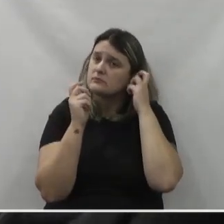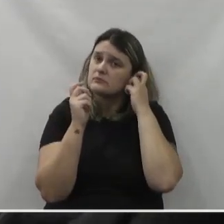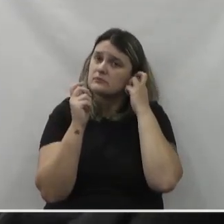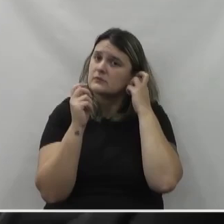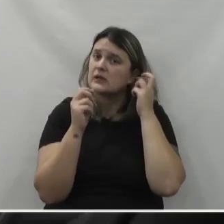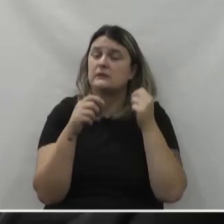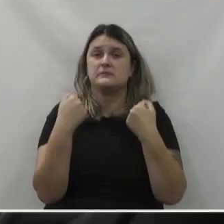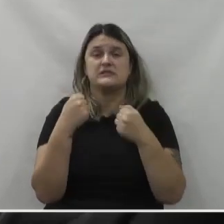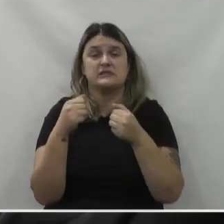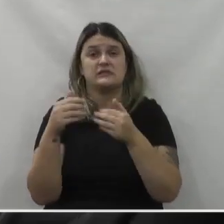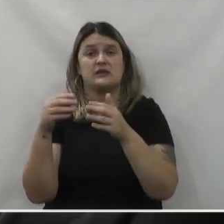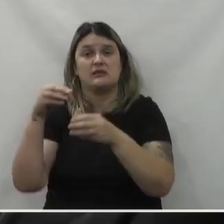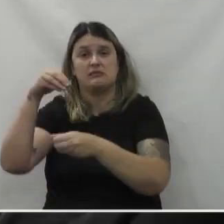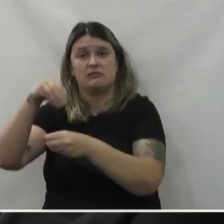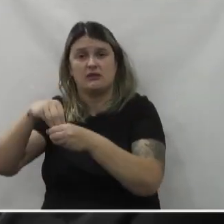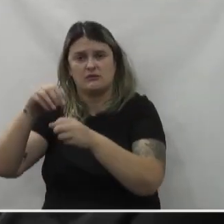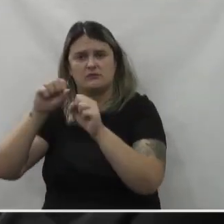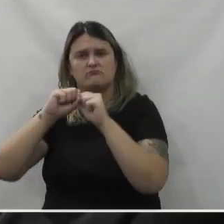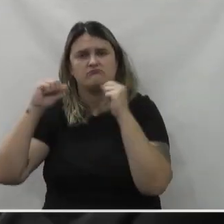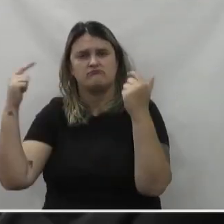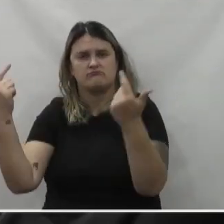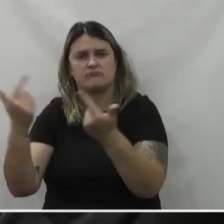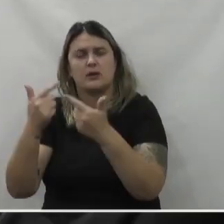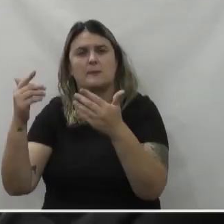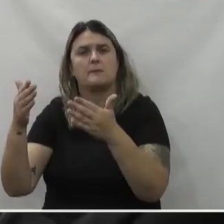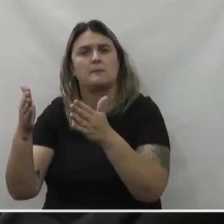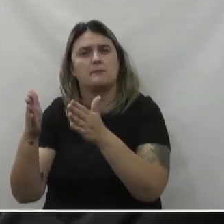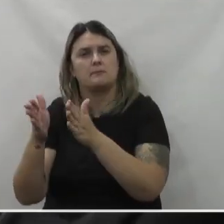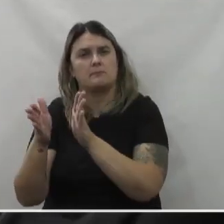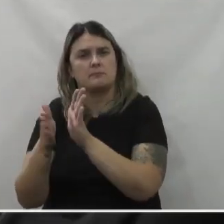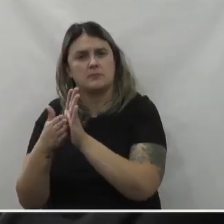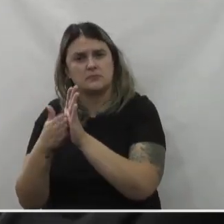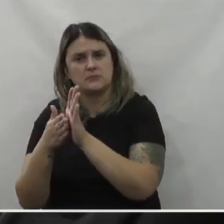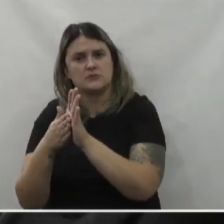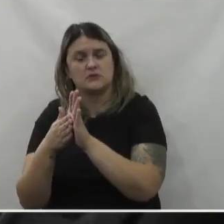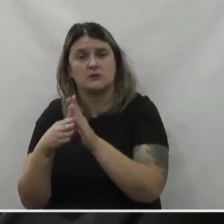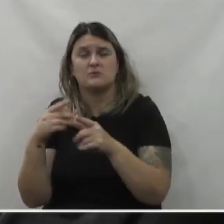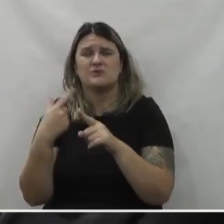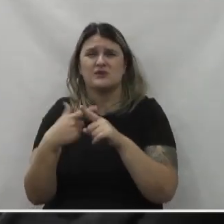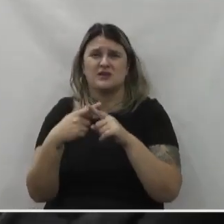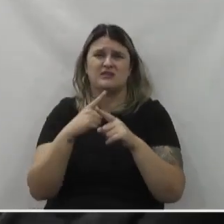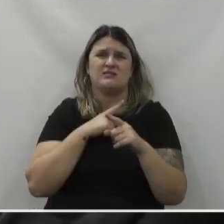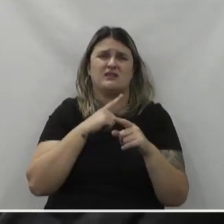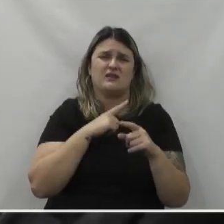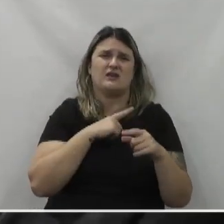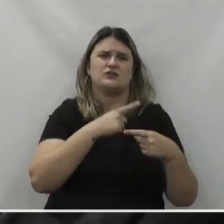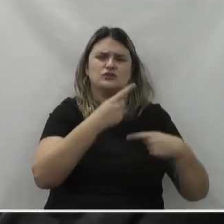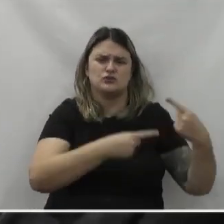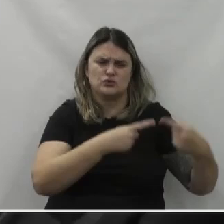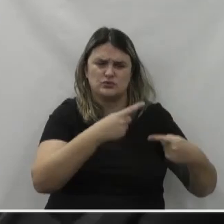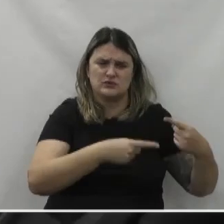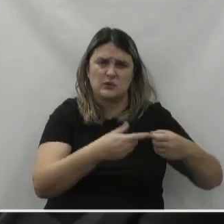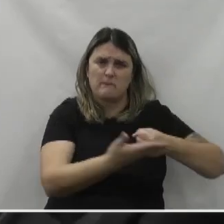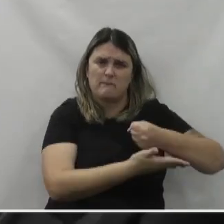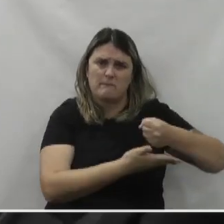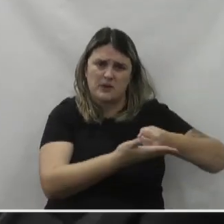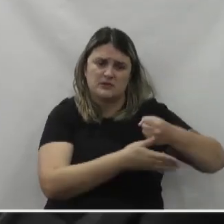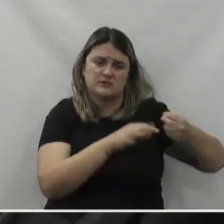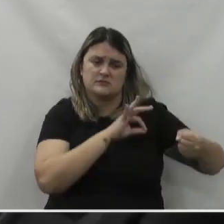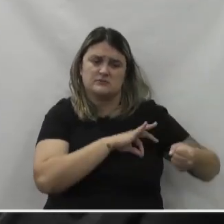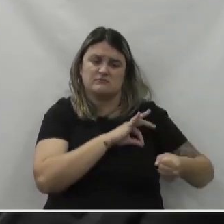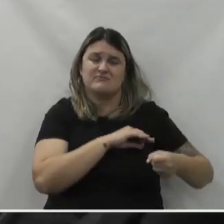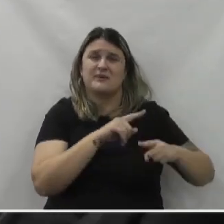parlamentar para ser constituído o piso. Isso também aconteceu com o magistério. Só